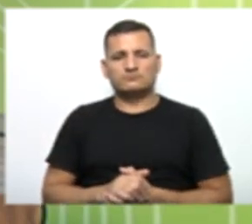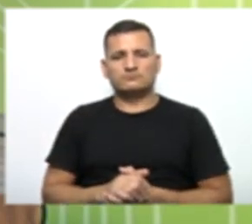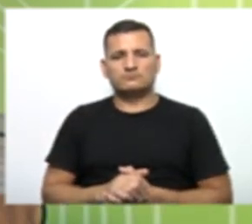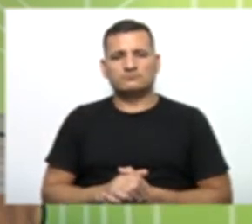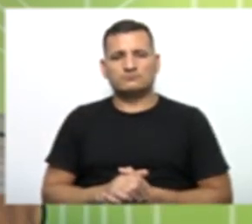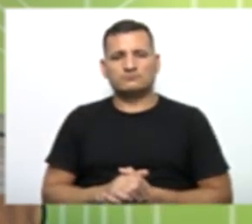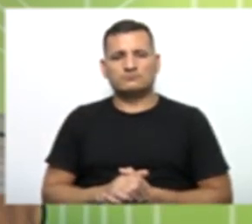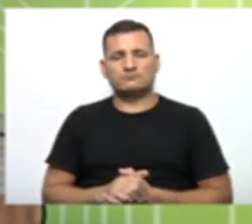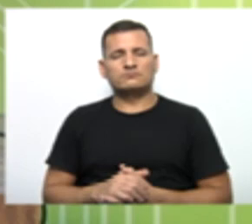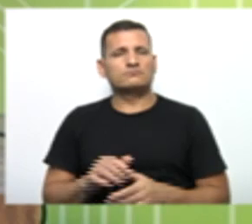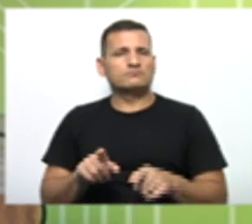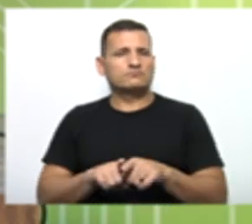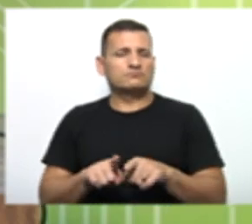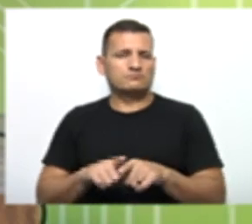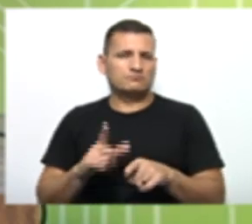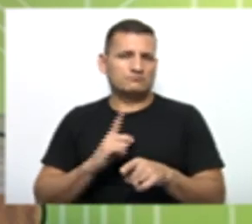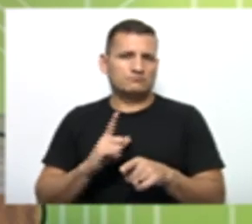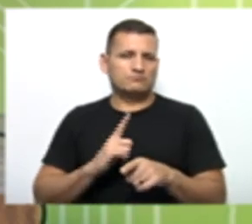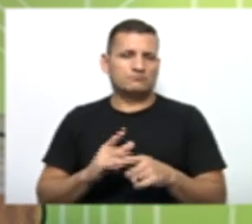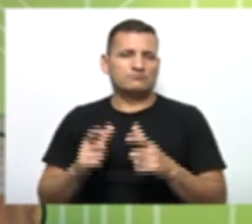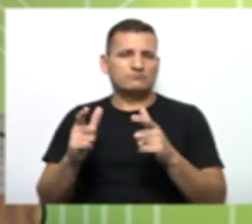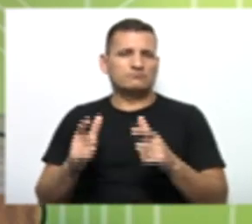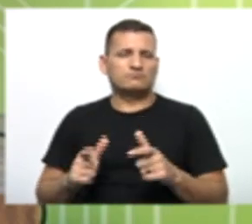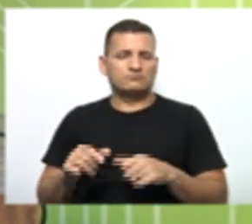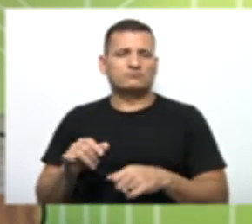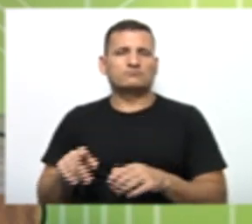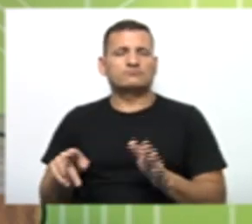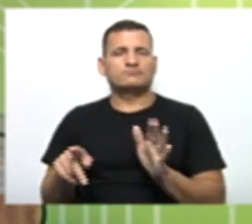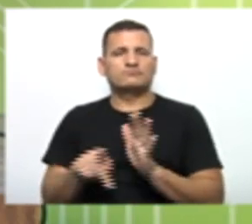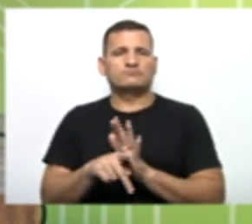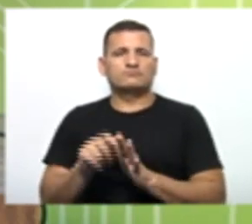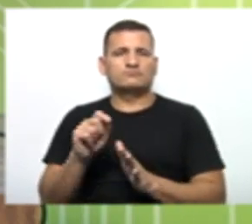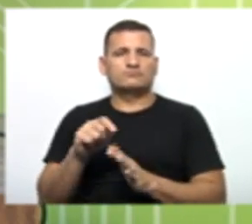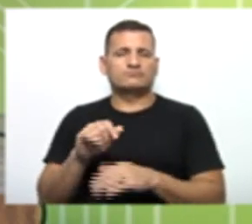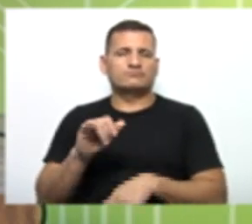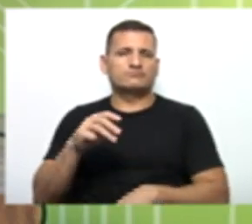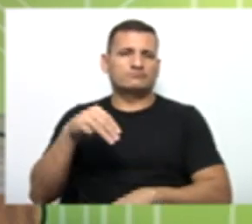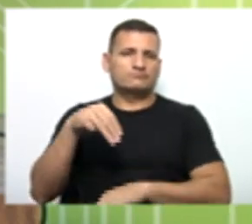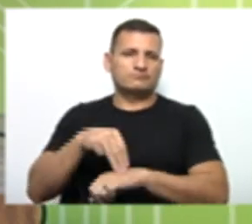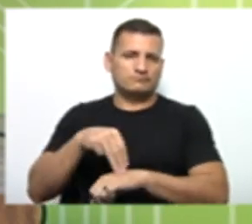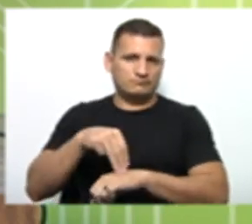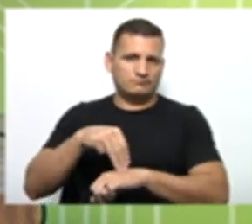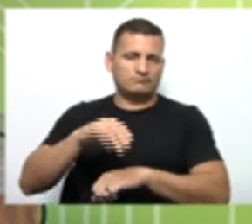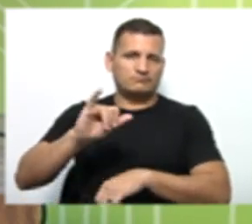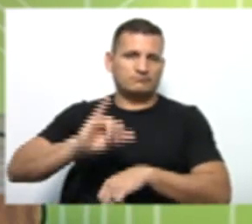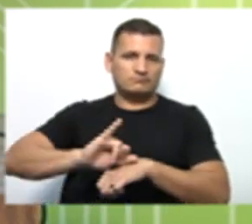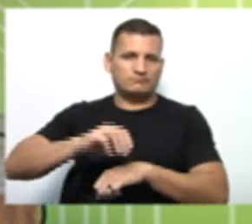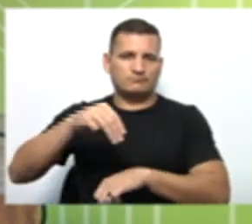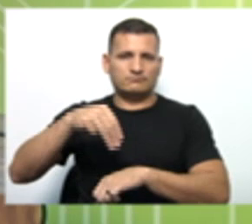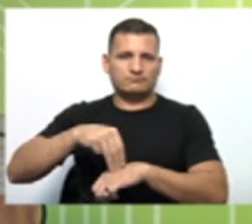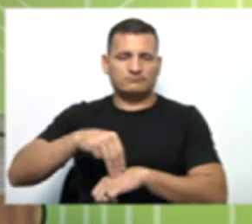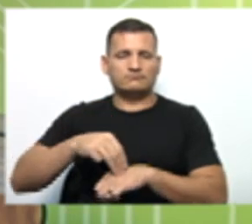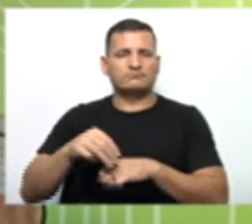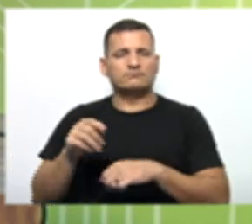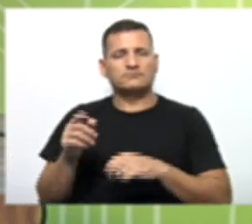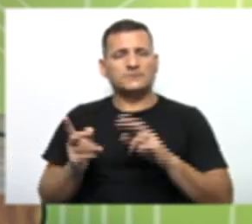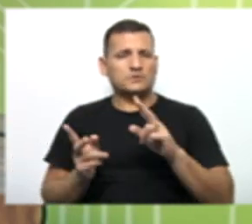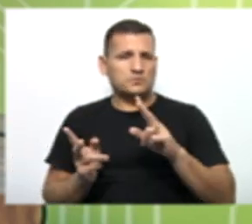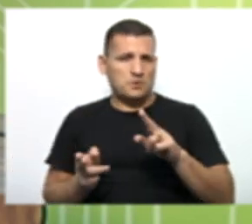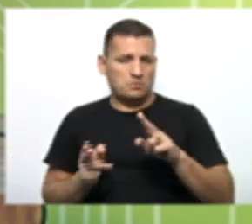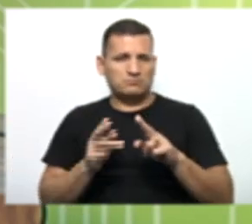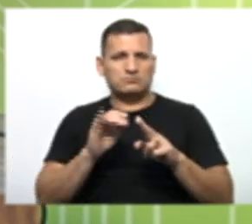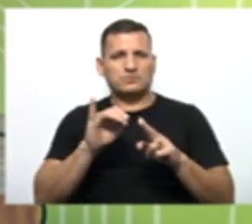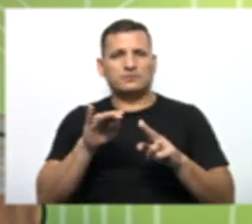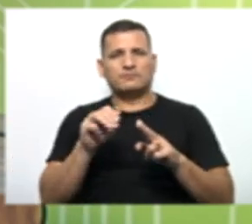locais, que estão no âmbito do município. Esses órgãos locais têm a mesma função que o